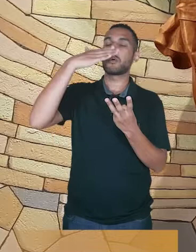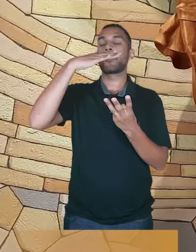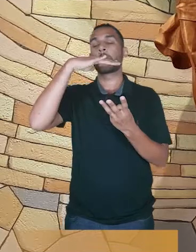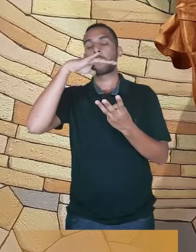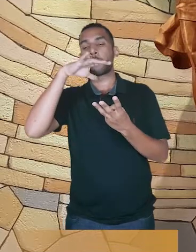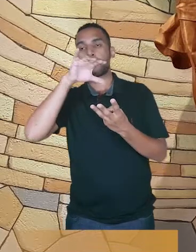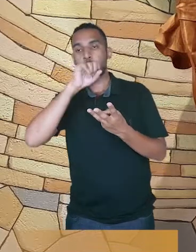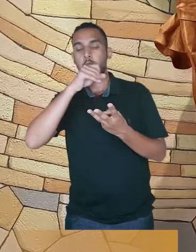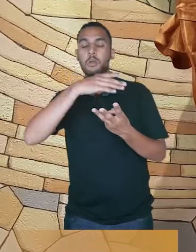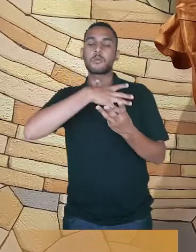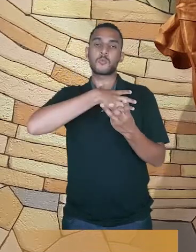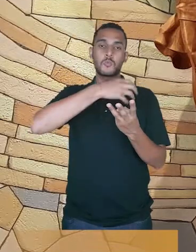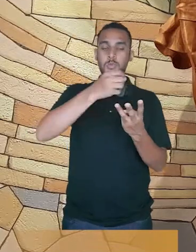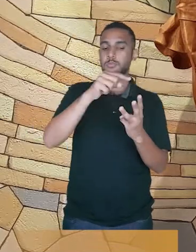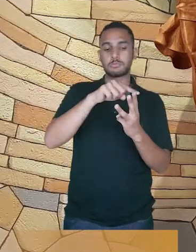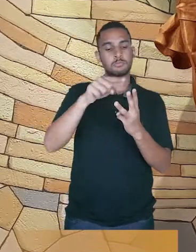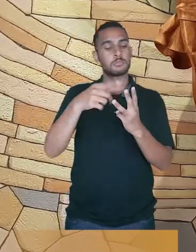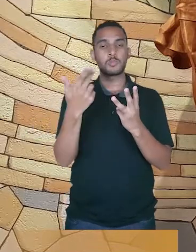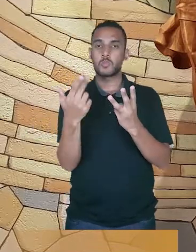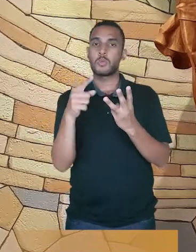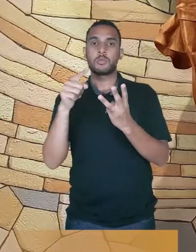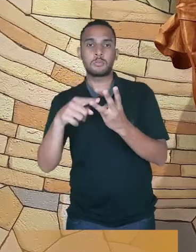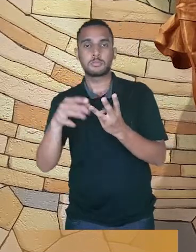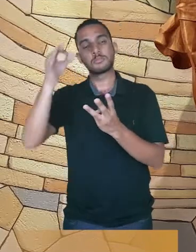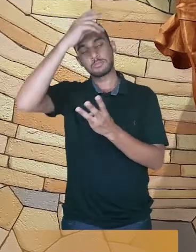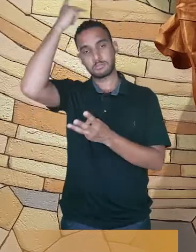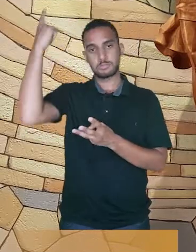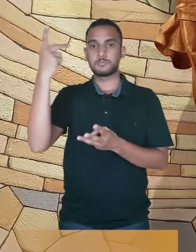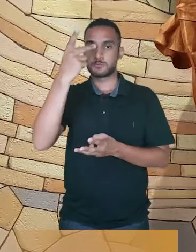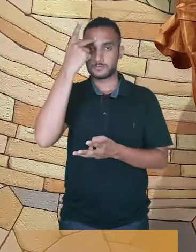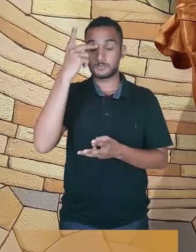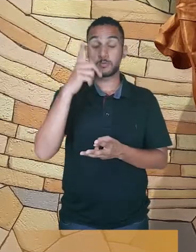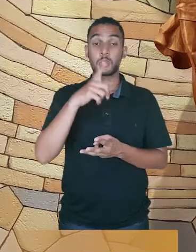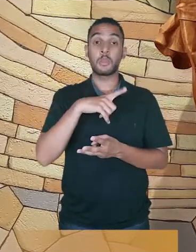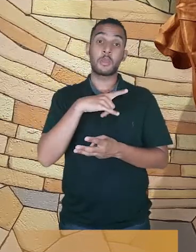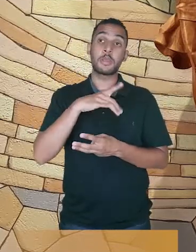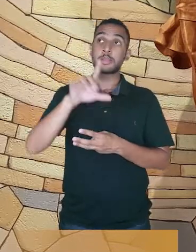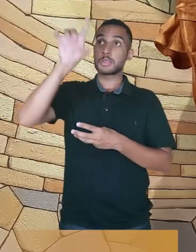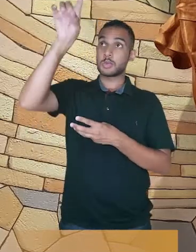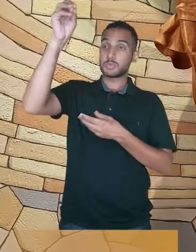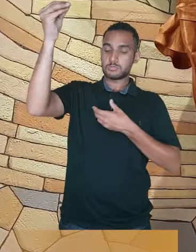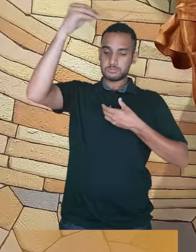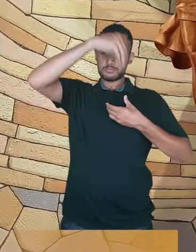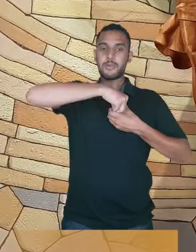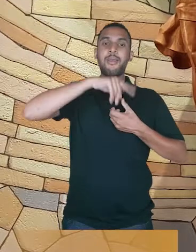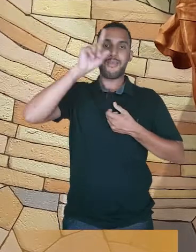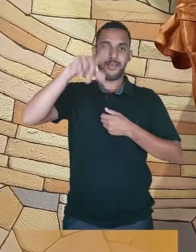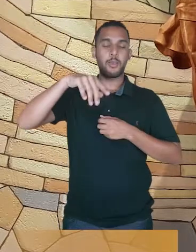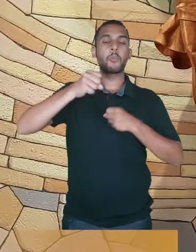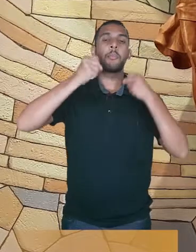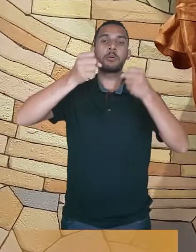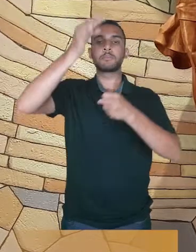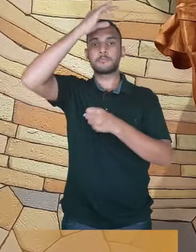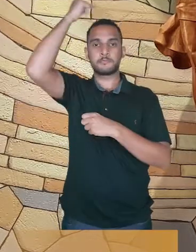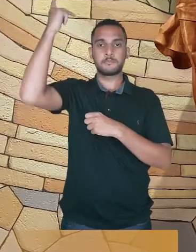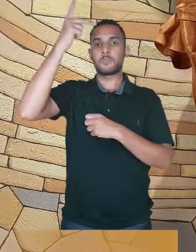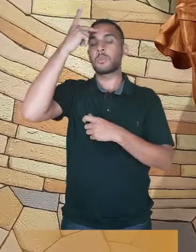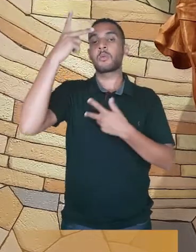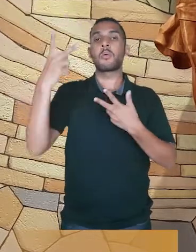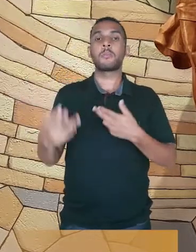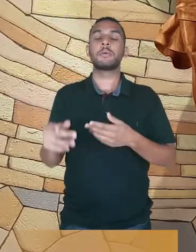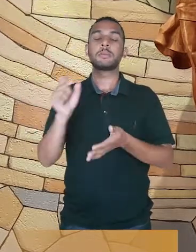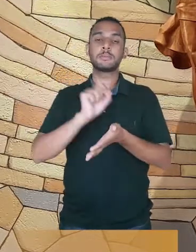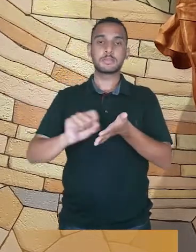que o pai eo filho a realidade de deus em nós atribuímos à ação do espírito santo como está escrito em